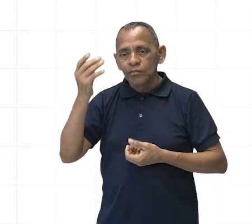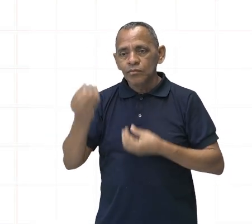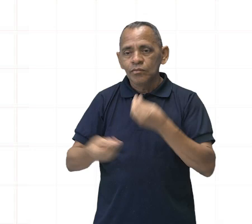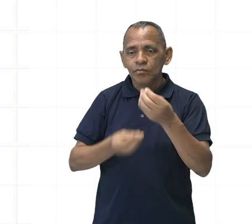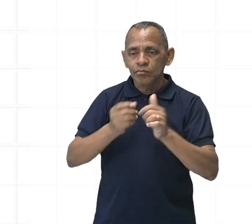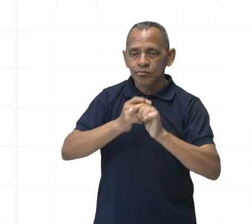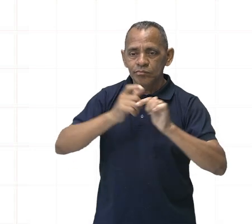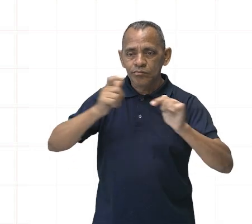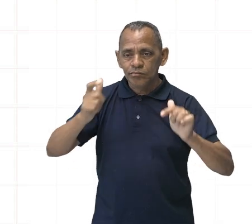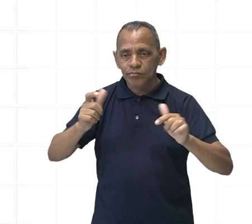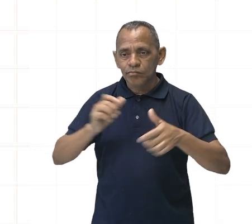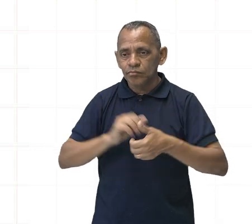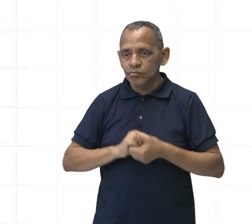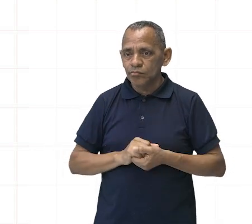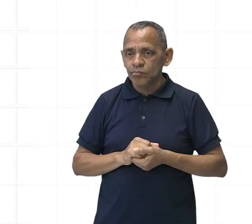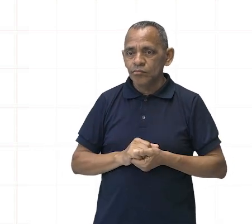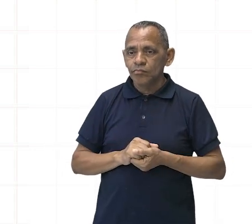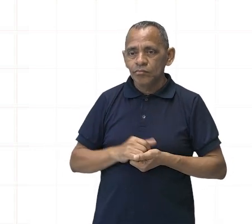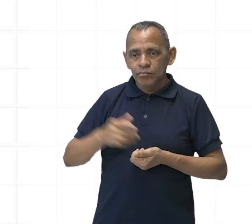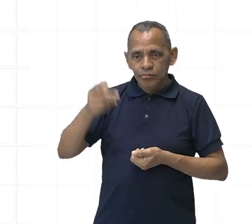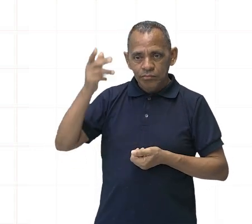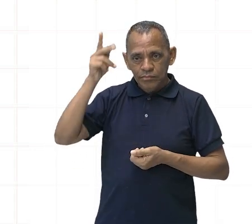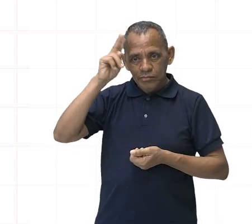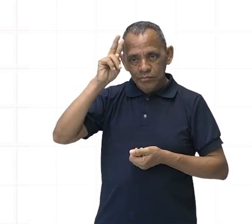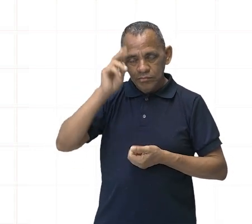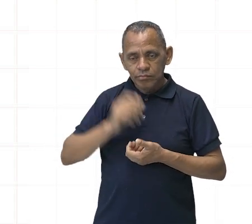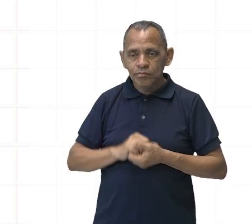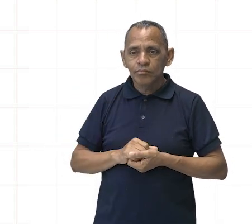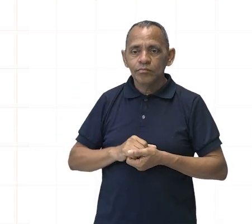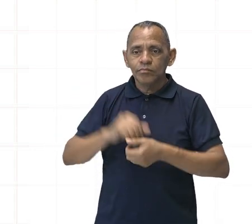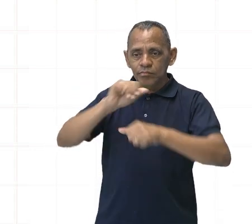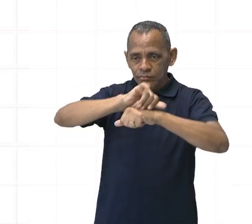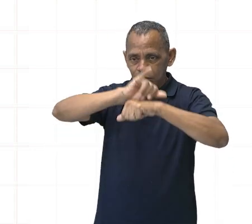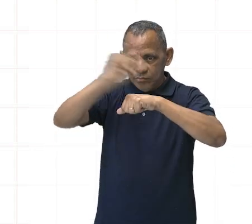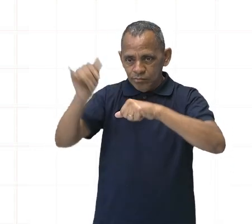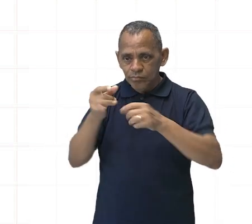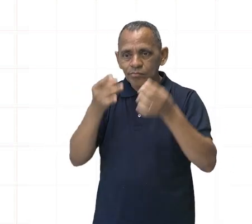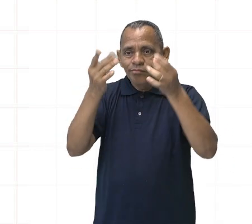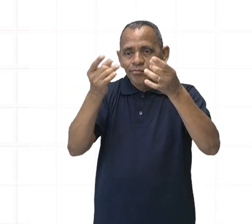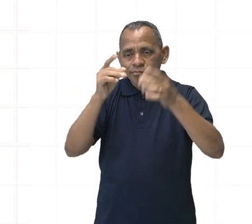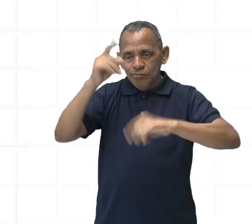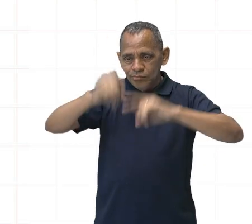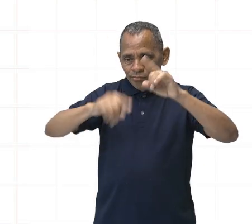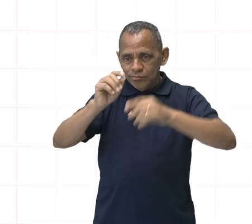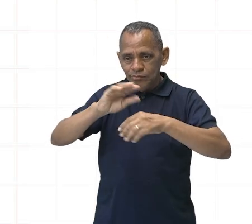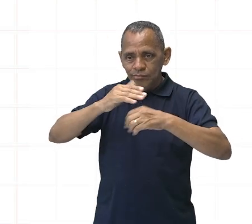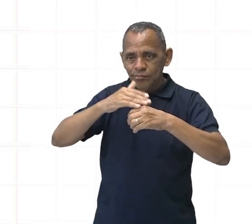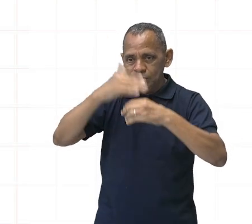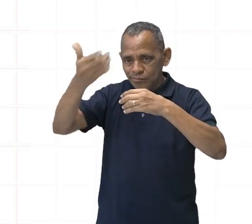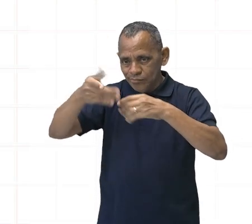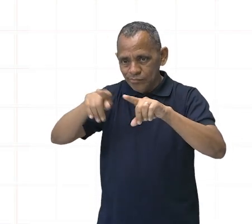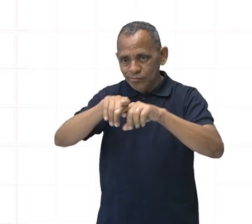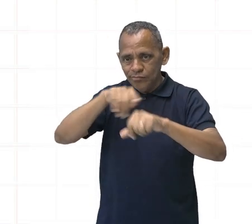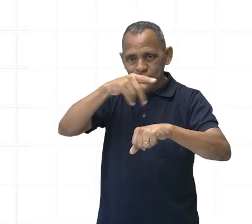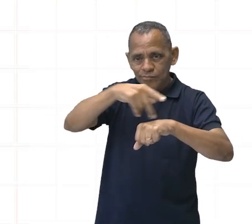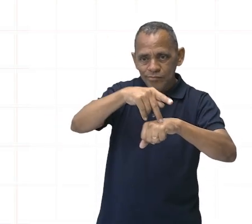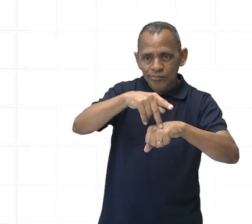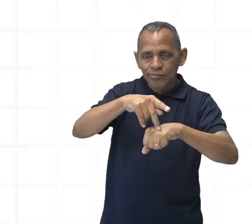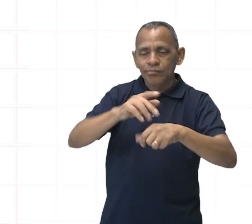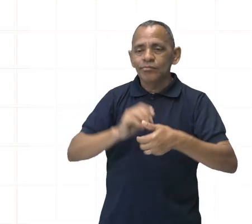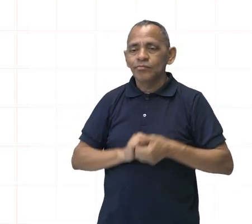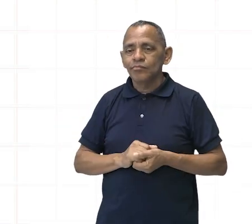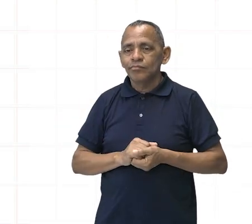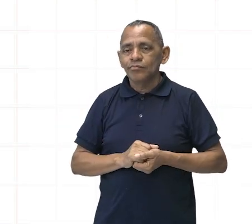aumentar mais, certo? Lembrando que exportação é vender os produtos para fora do território, ok? E assim vai aumentar